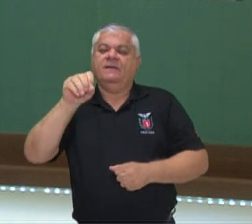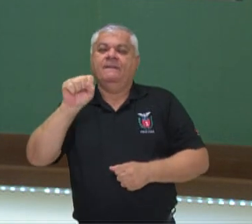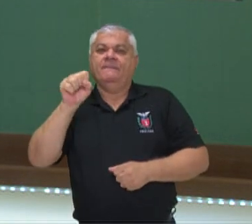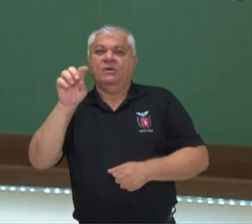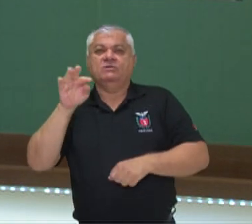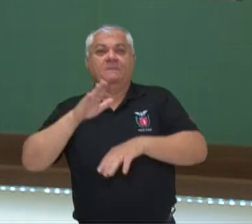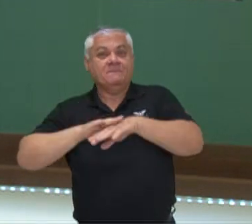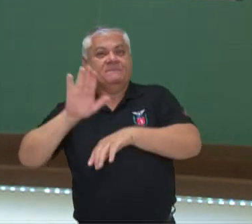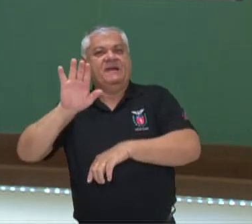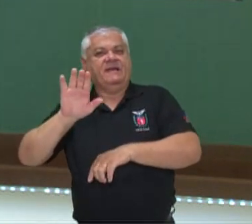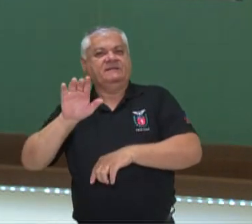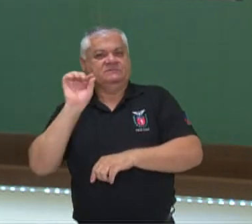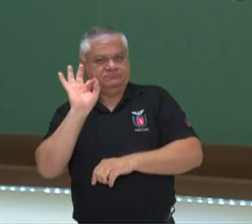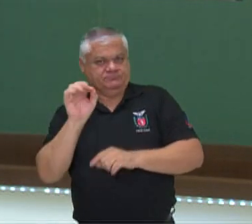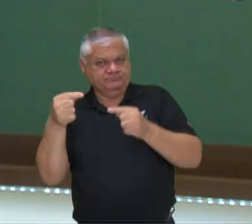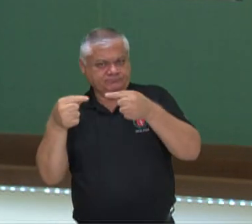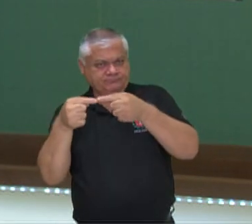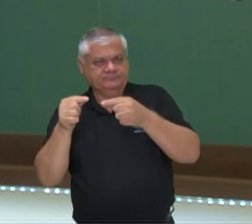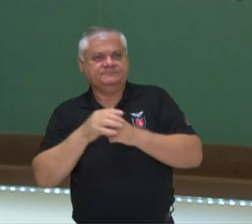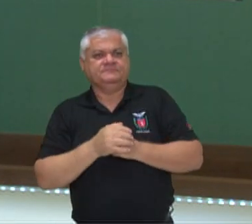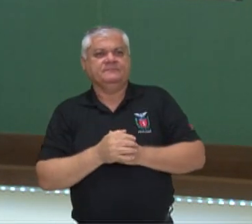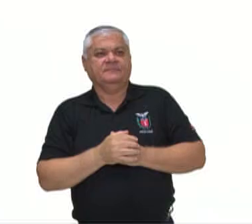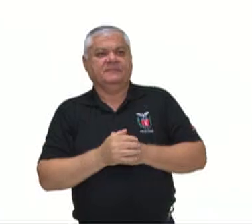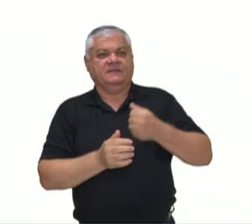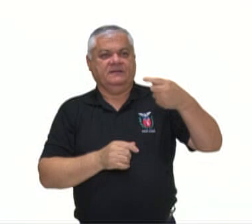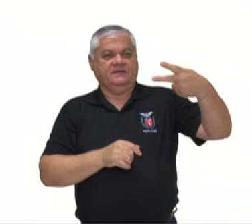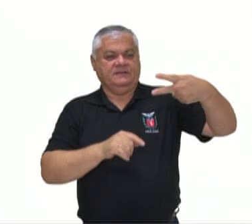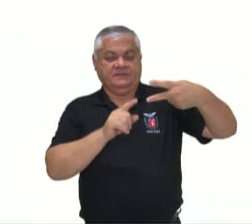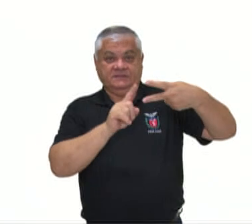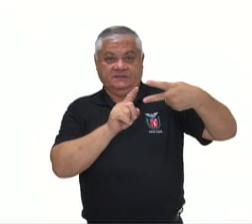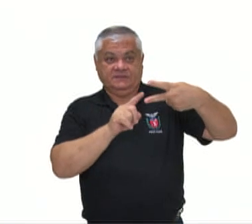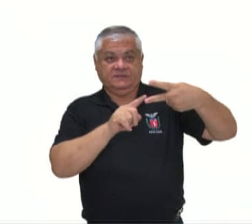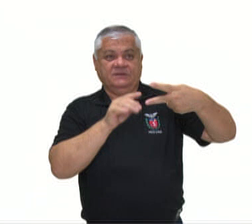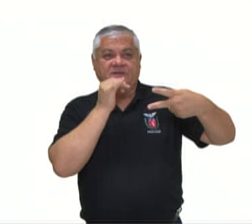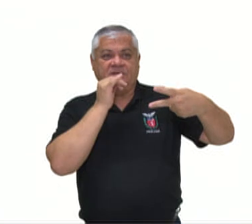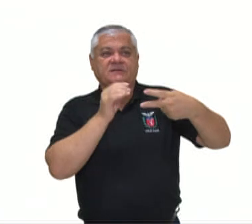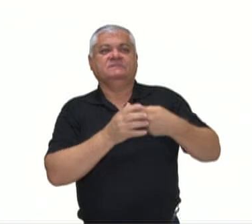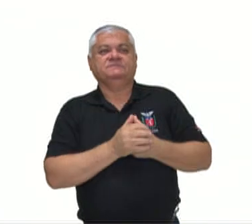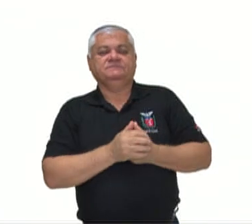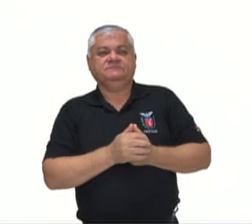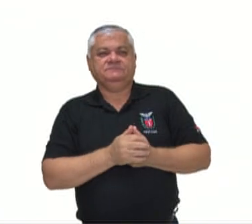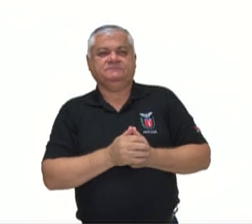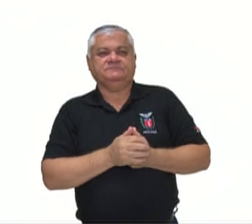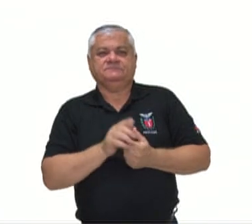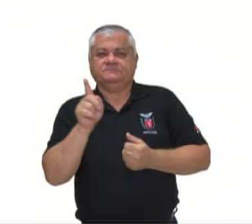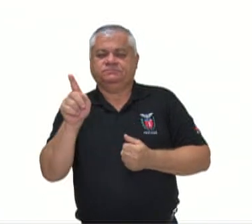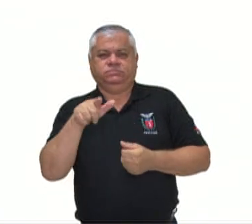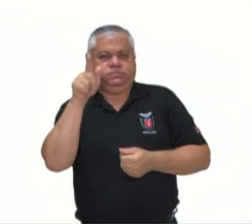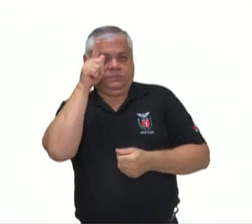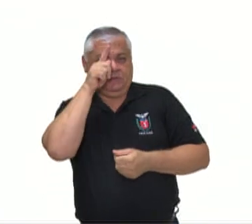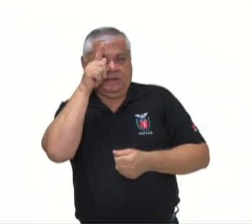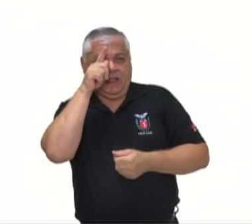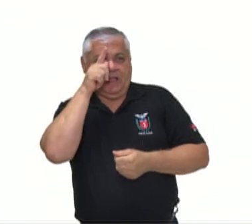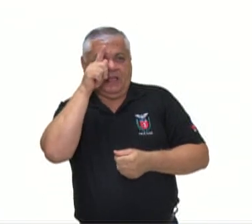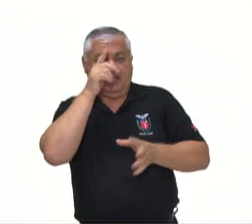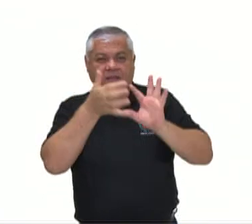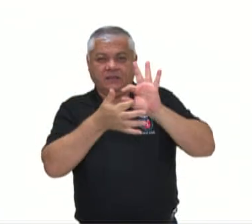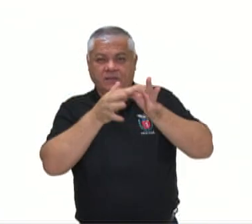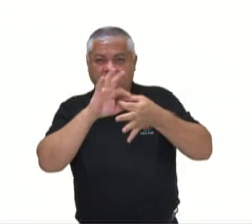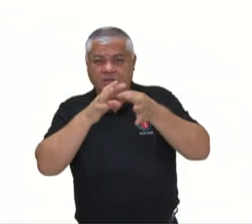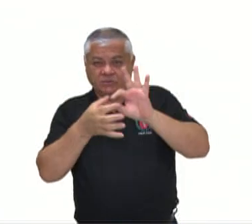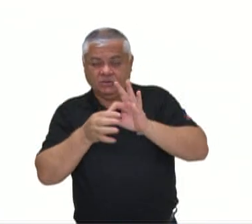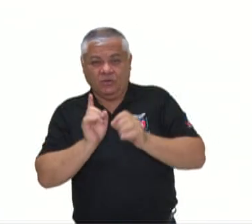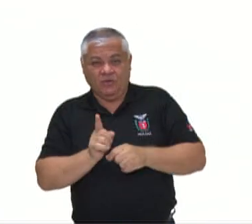indicar superioridade. Agora, olha aqui, ó. The games in Athens was the least popular among the games mentioned